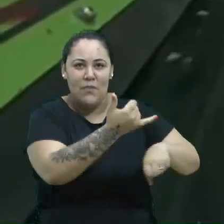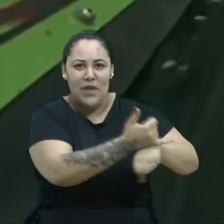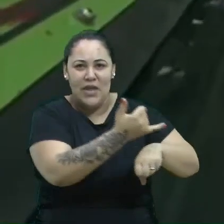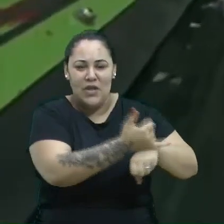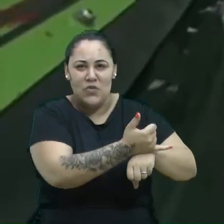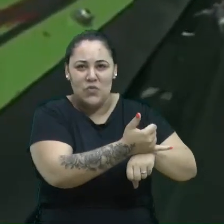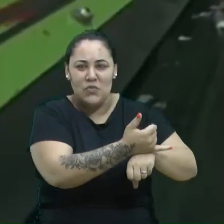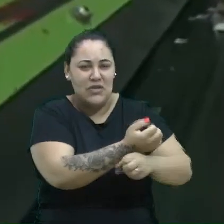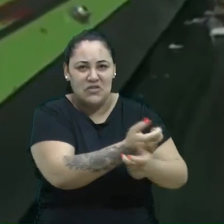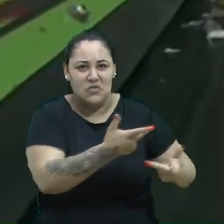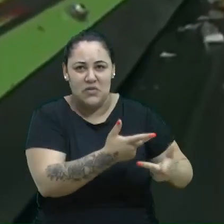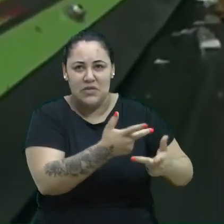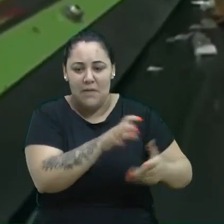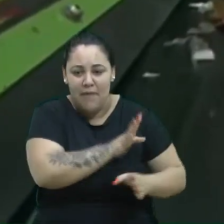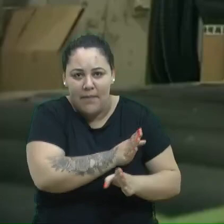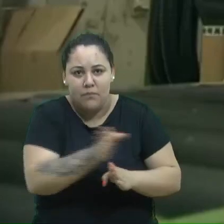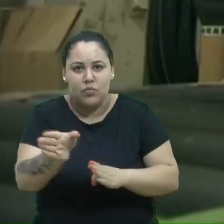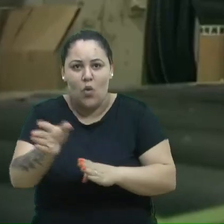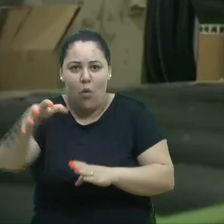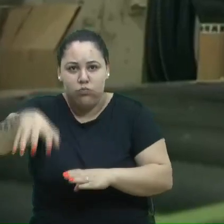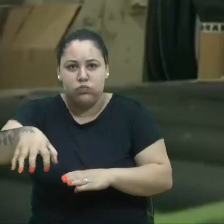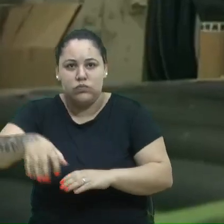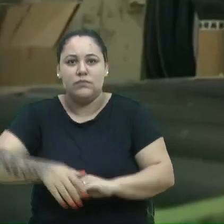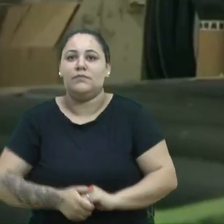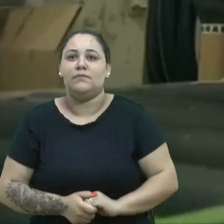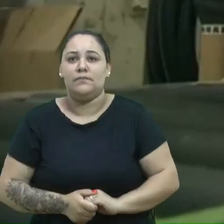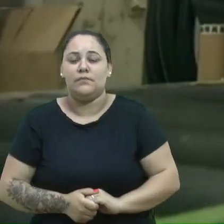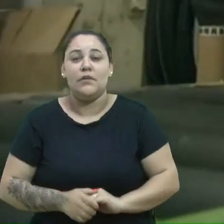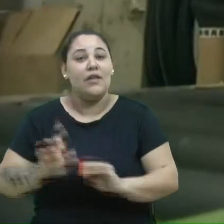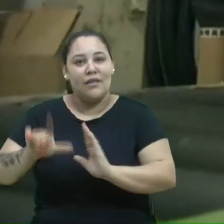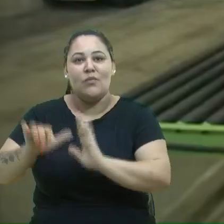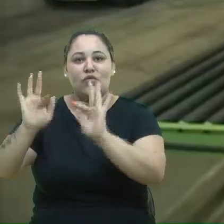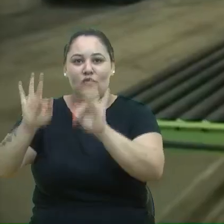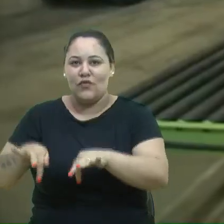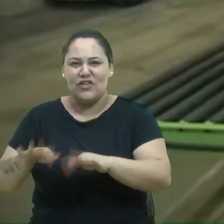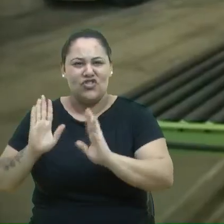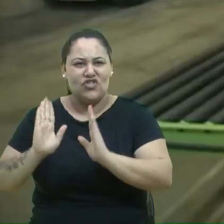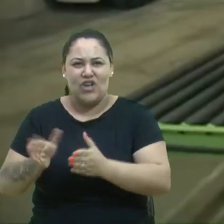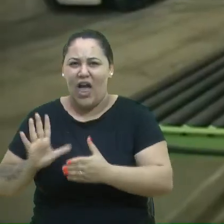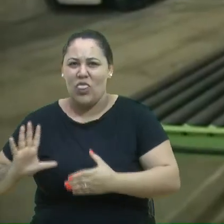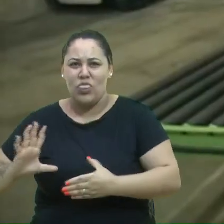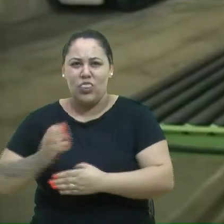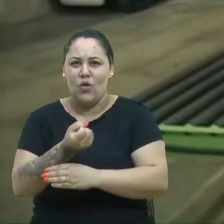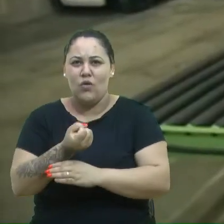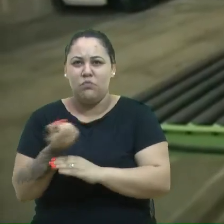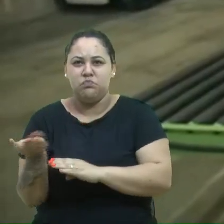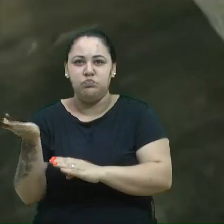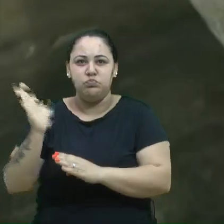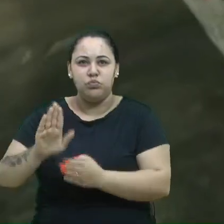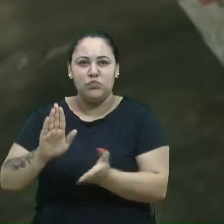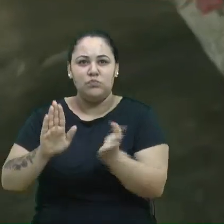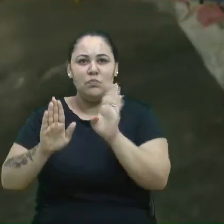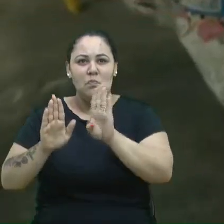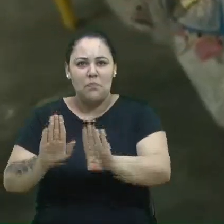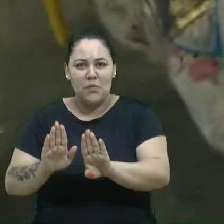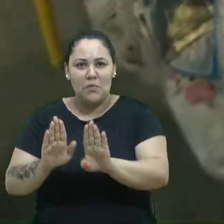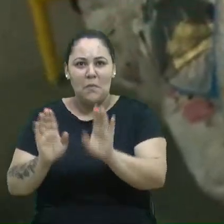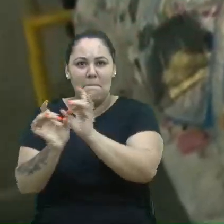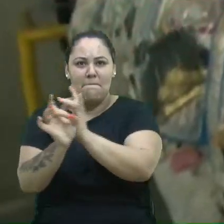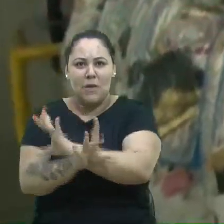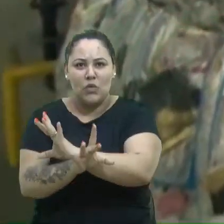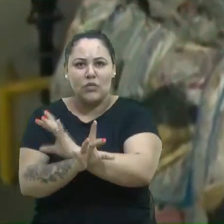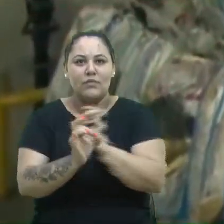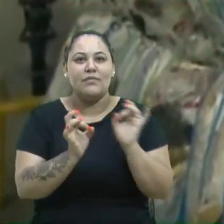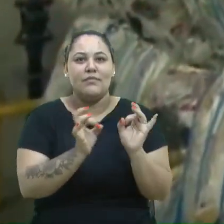são distribuídos em outro setor. E no final, tudo já sai embalado, limpo, pronto para ser vendido